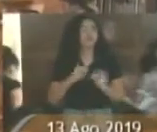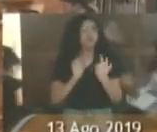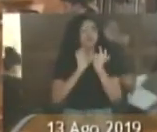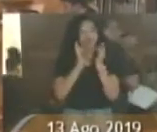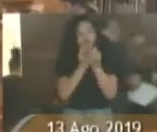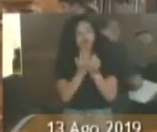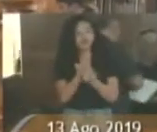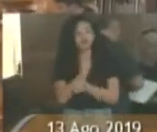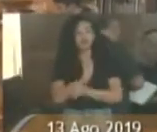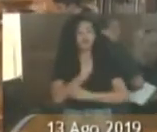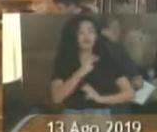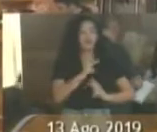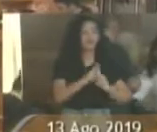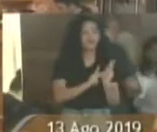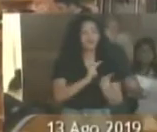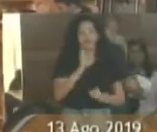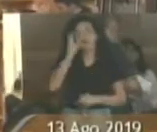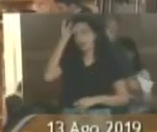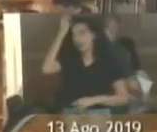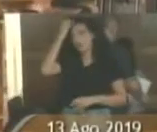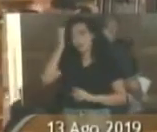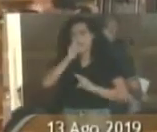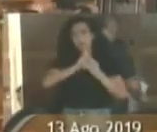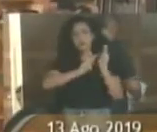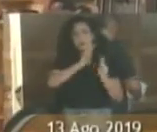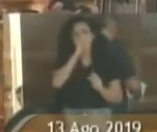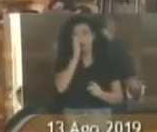amigos, população de Angra dos Reis, povo brasileiro.